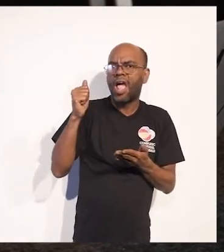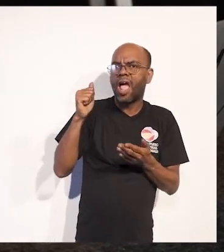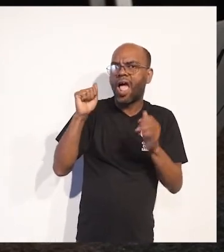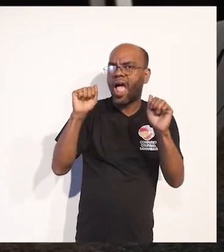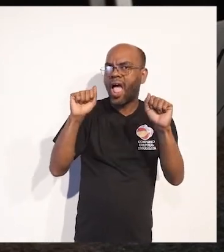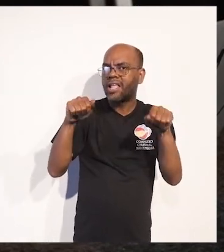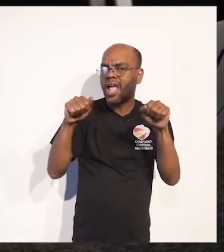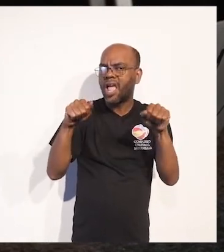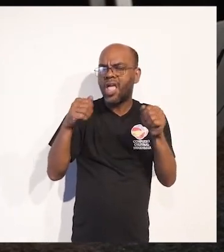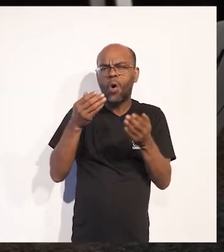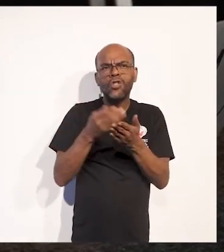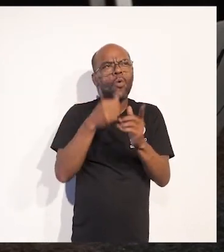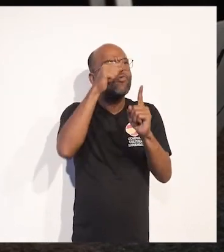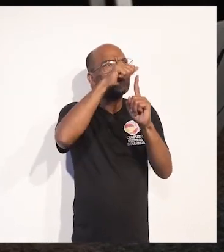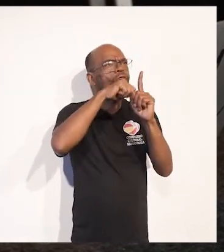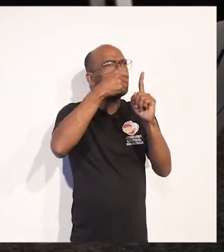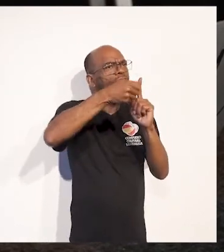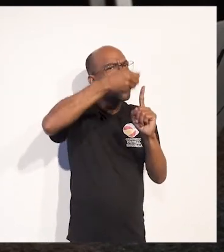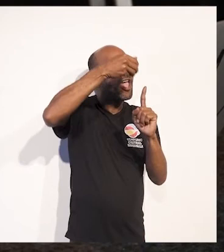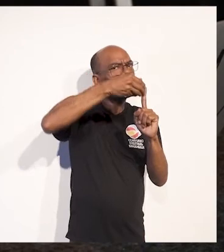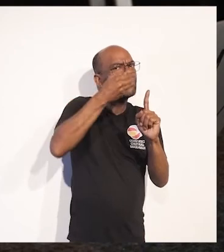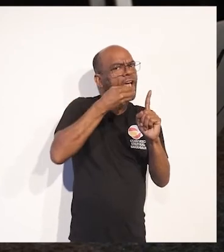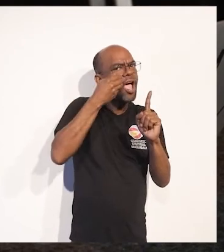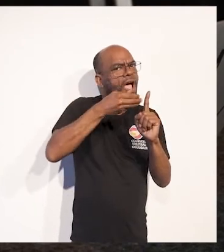sorvete, côncavas às vezes assim com